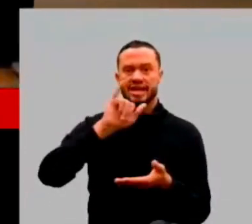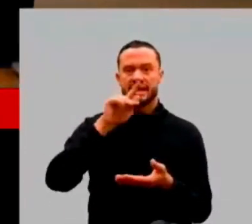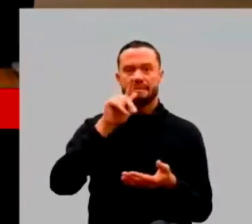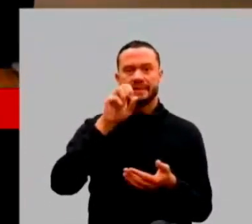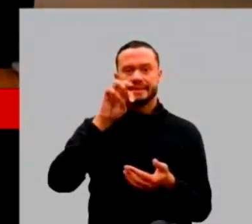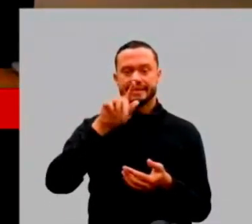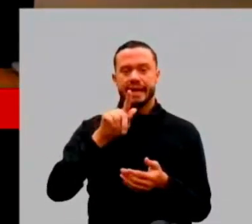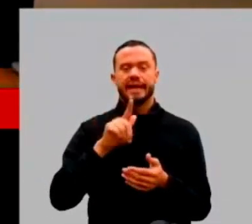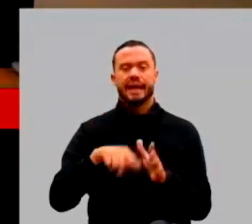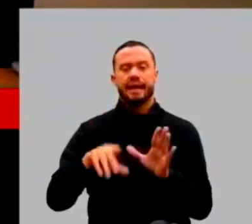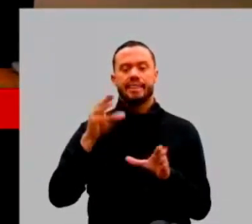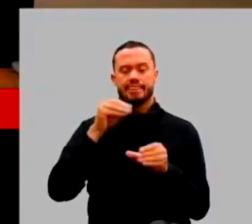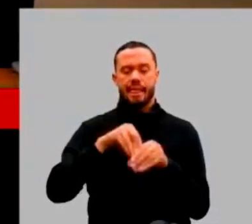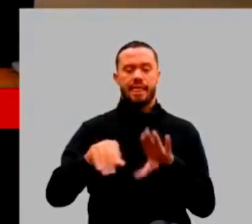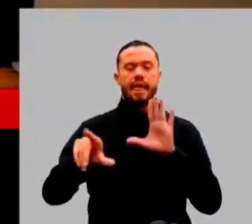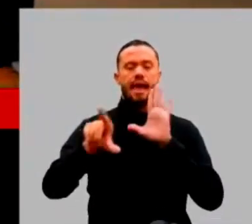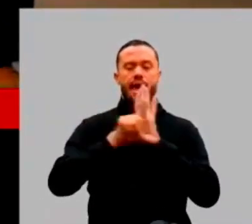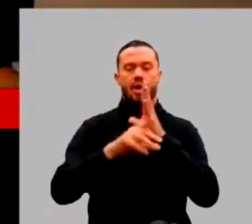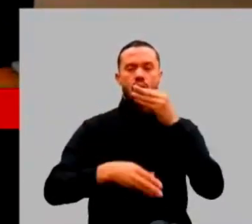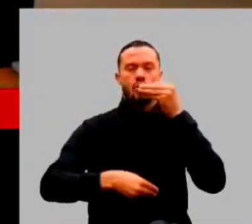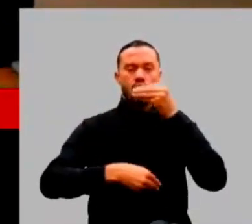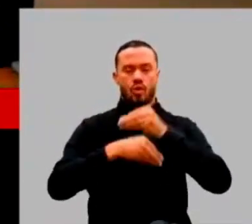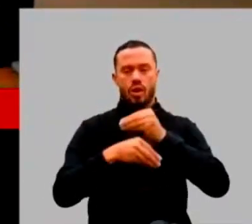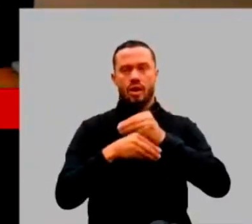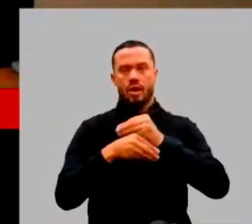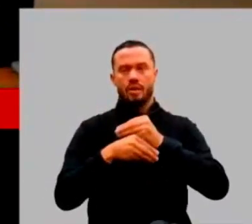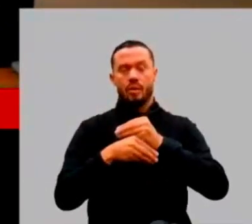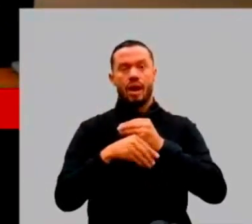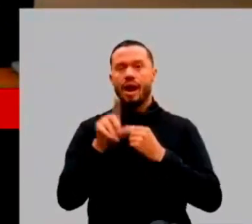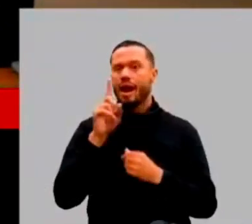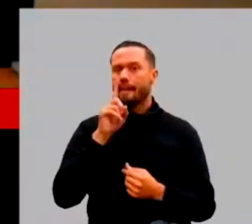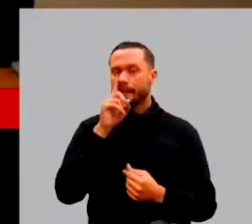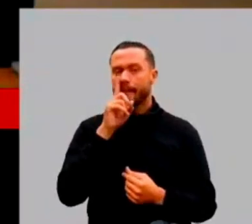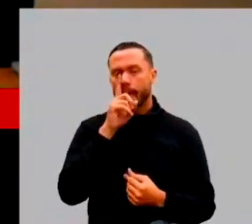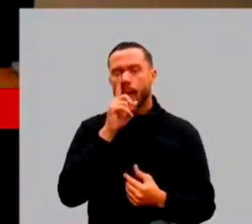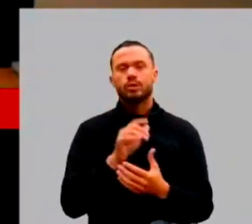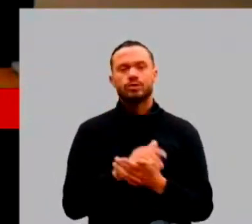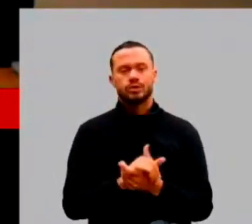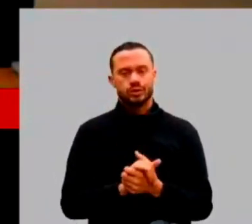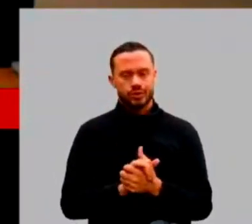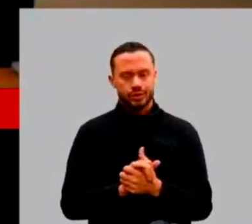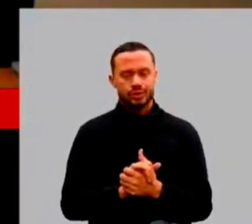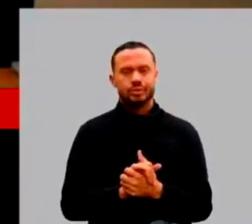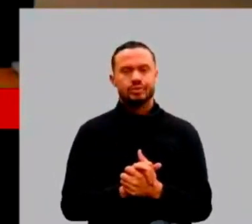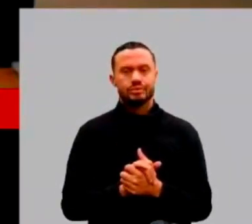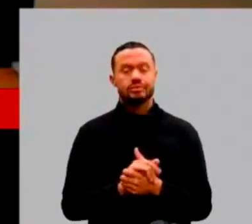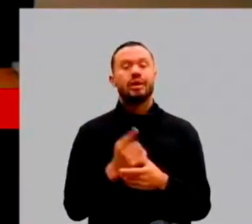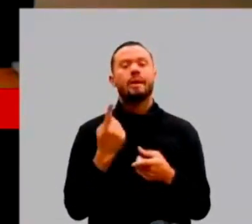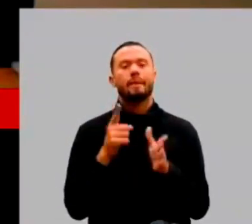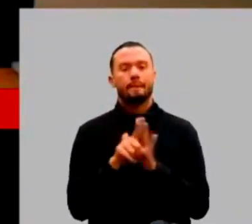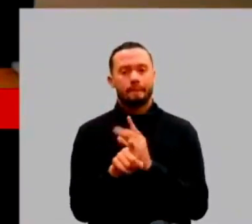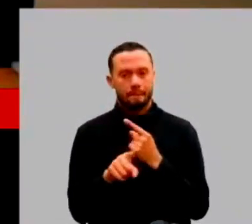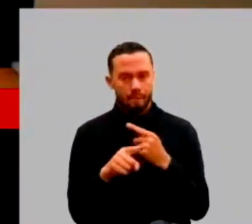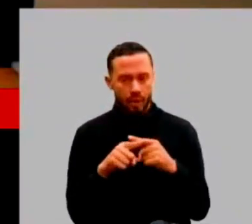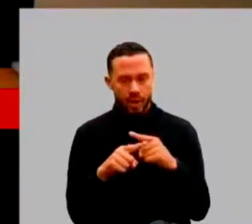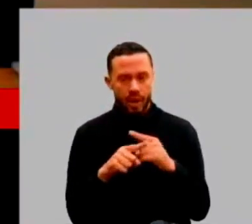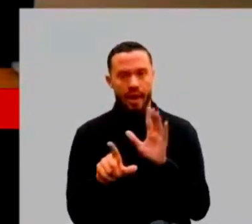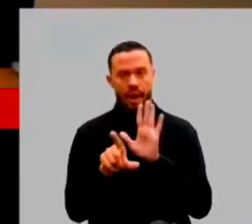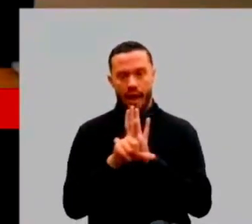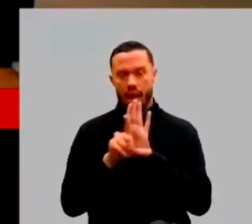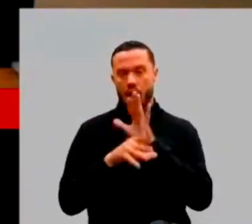legislação complementar é um perigo por quê Porque a Lei